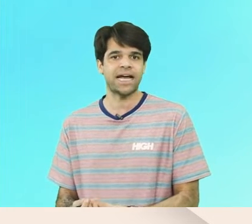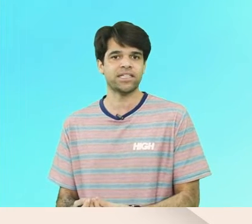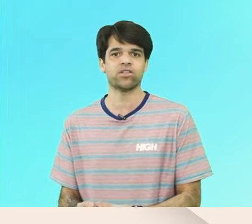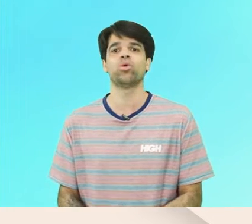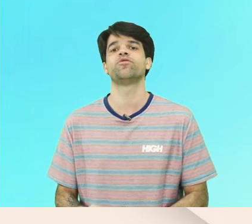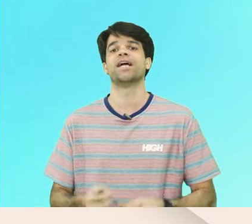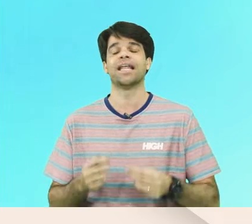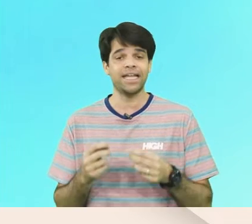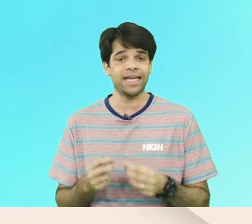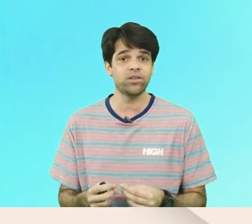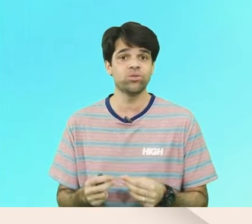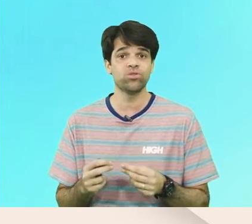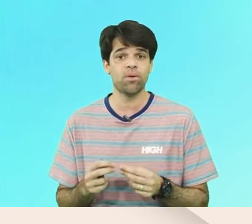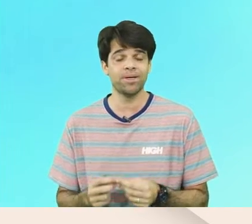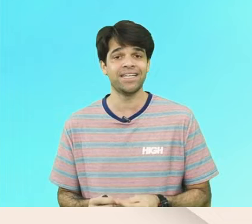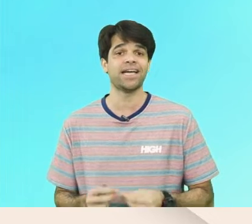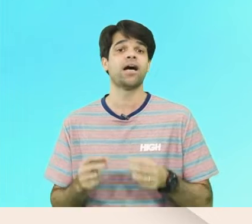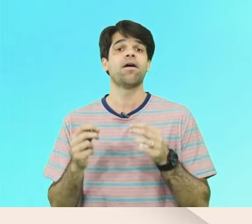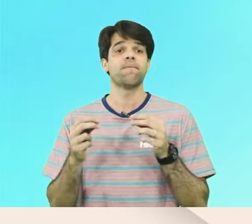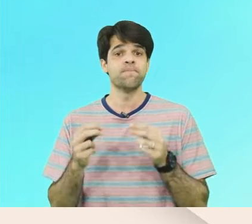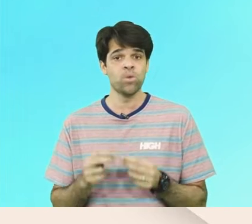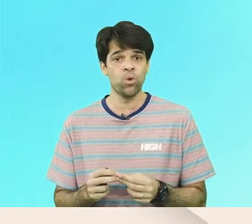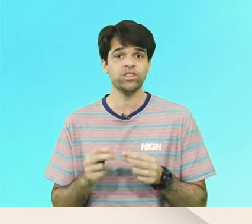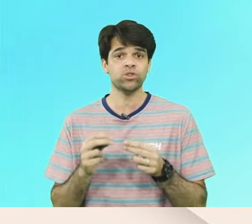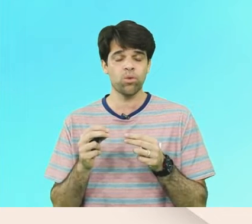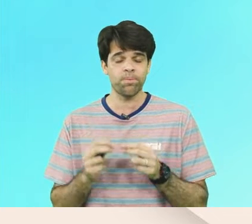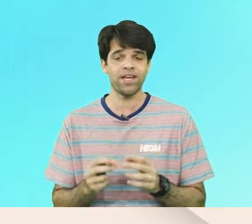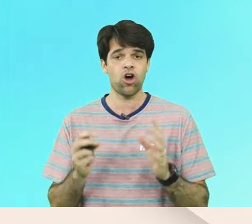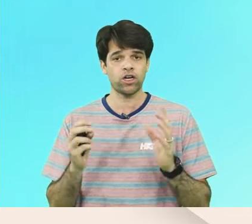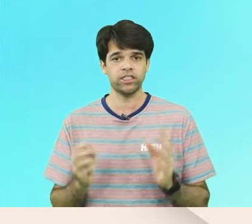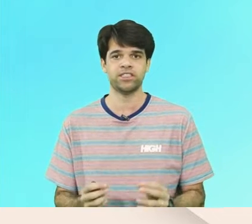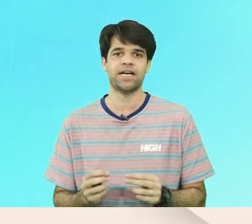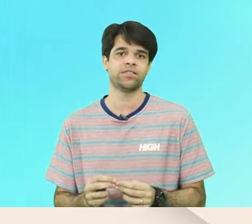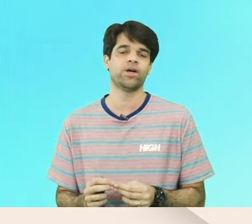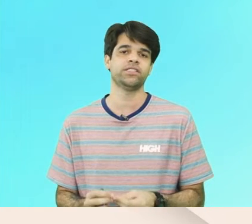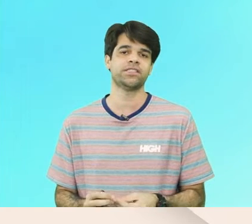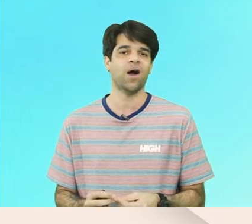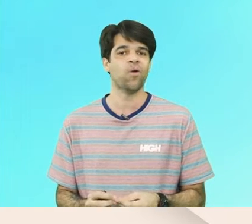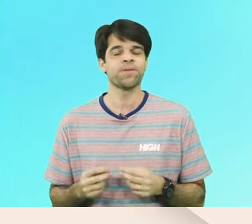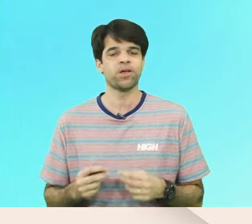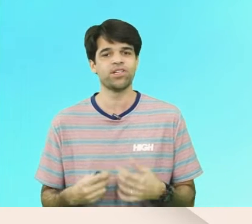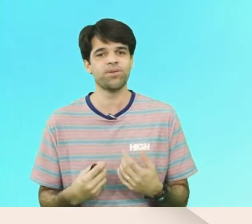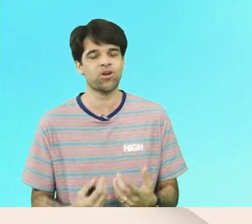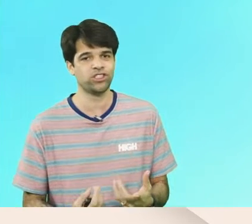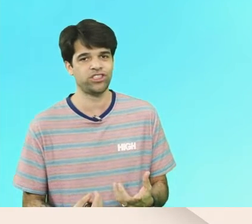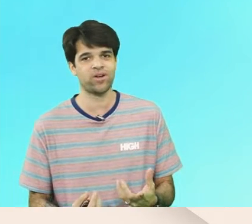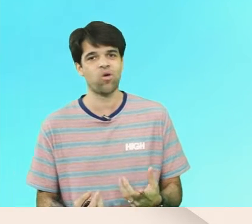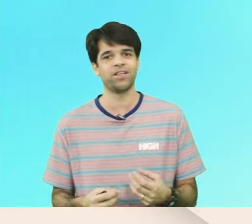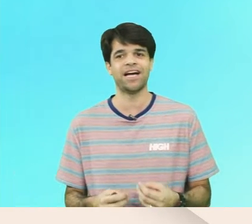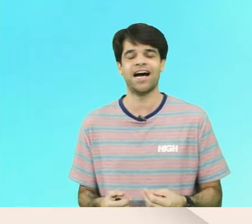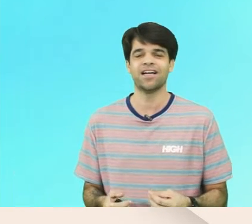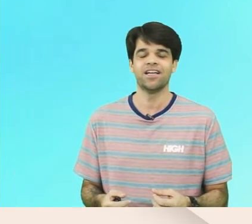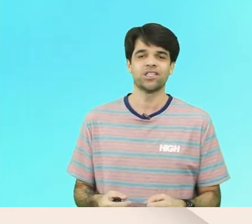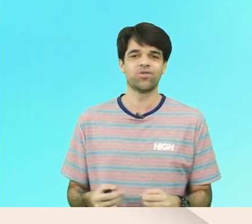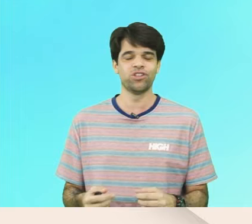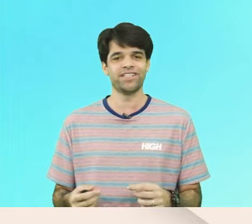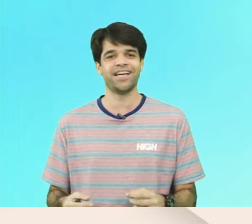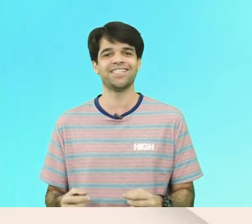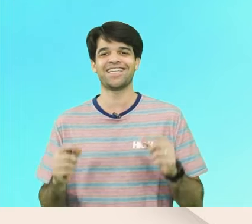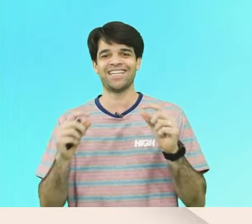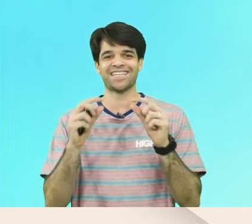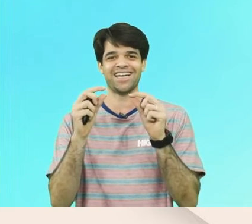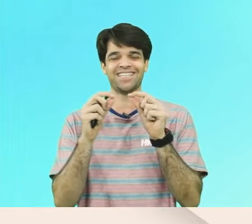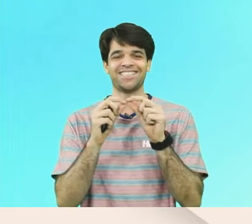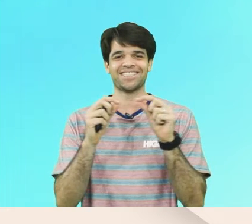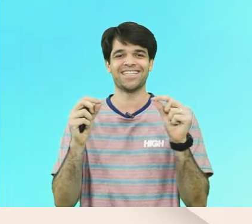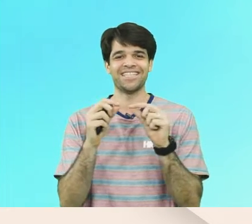consegue sanar essa dúvida? Lendo de uma maneira muito bem organizada o edital. Eu sempre gosto de recomendar que